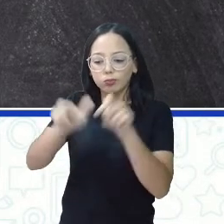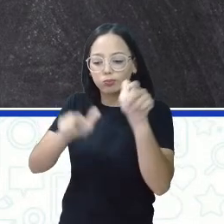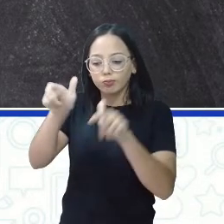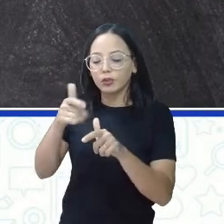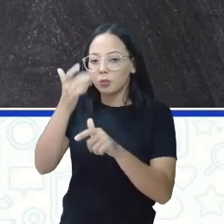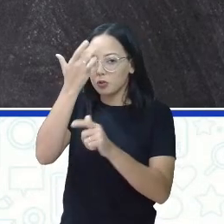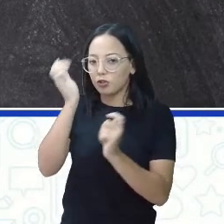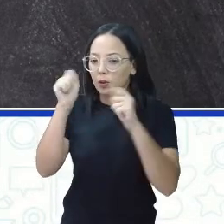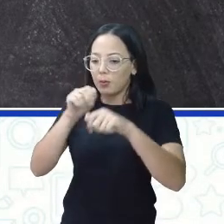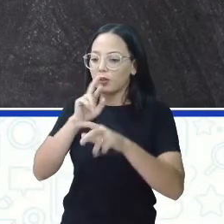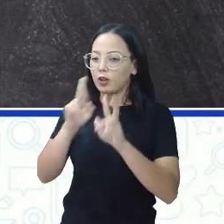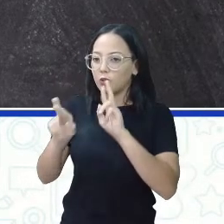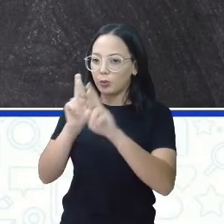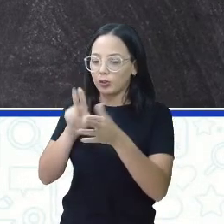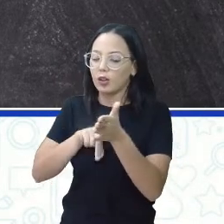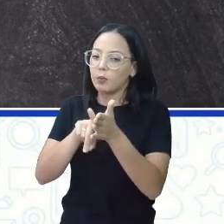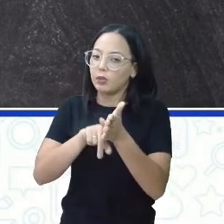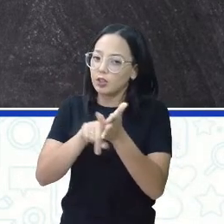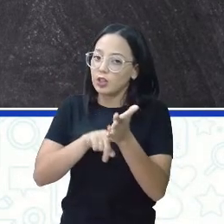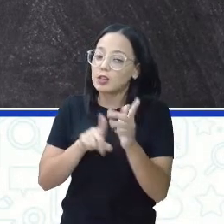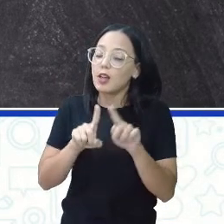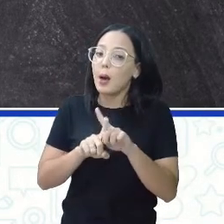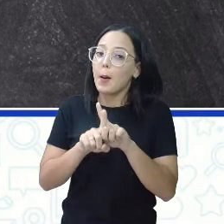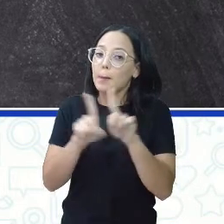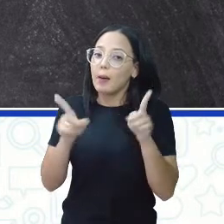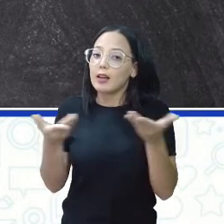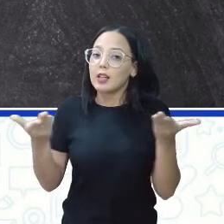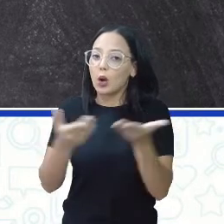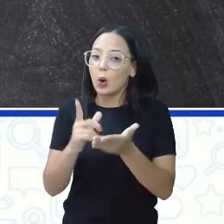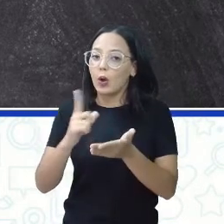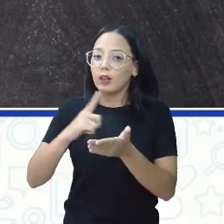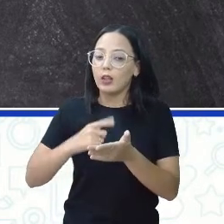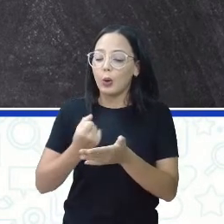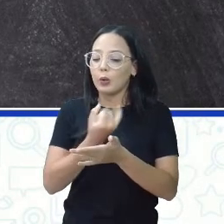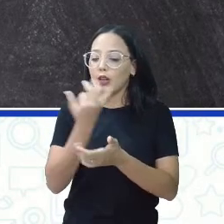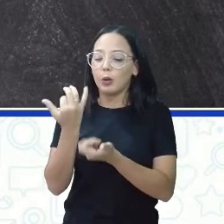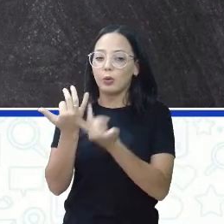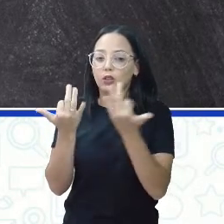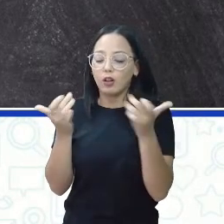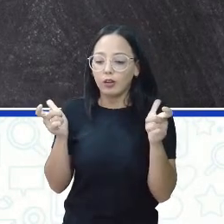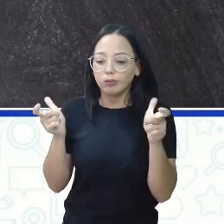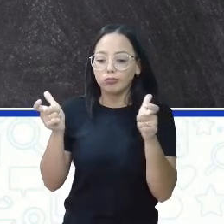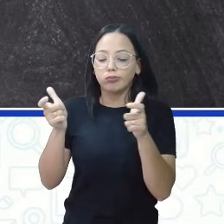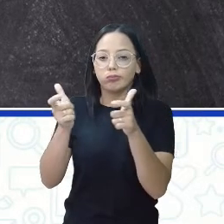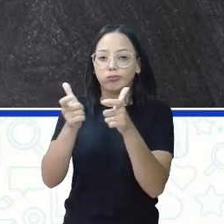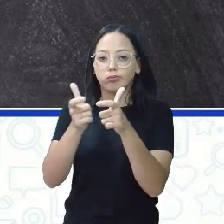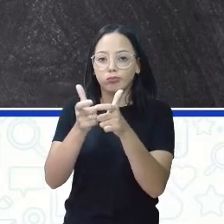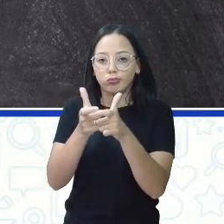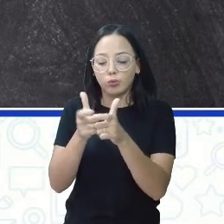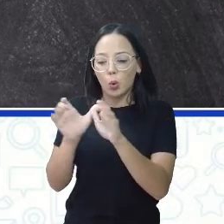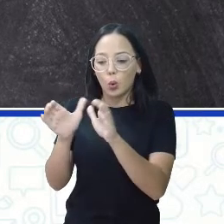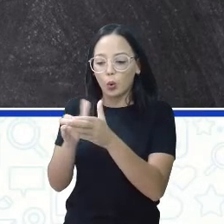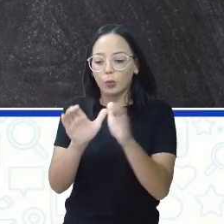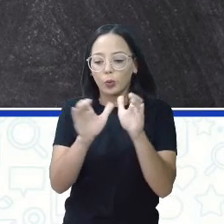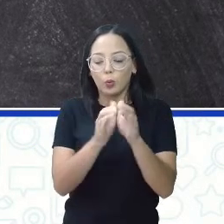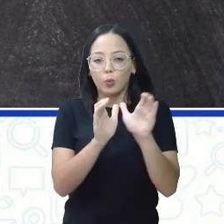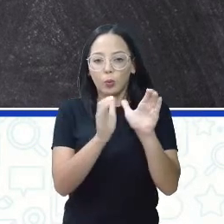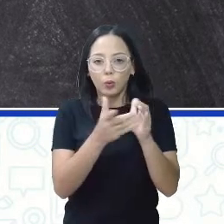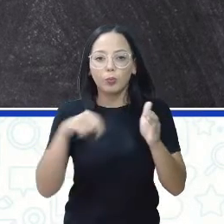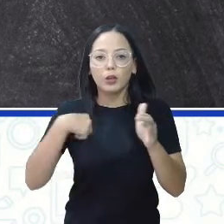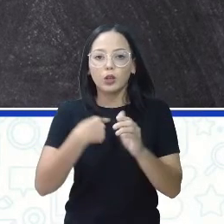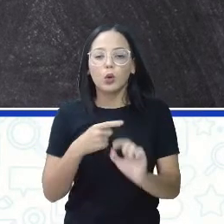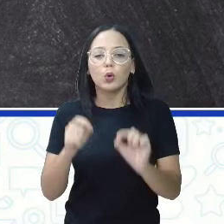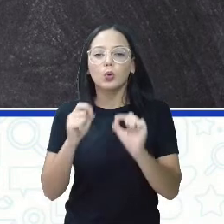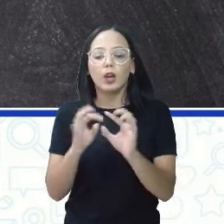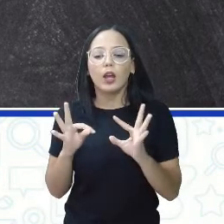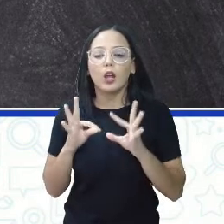poderiam responder essa pesquisa. Mas eu vou pegar uma quantidade menor de cada uma dessas turmas e daí a gente vai